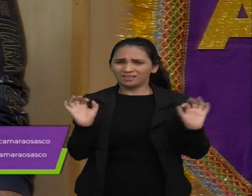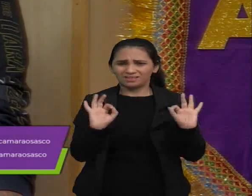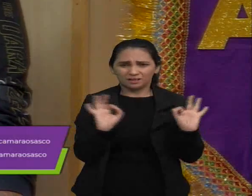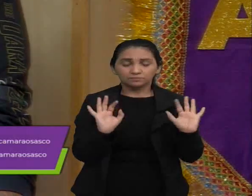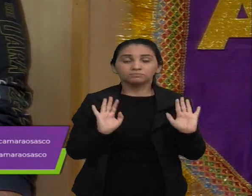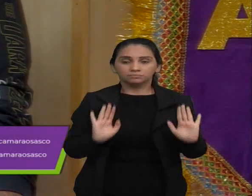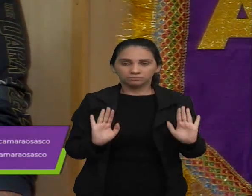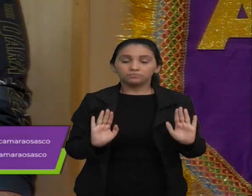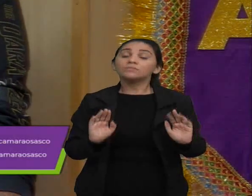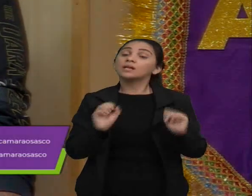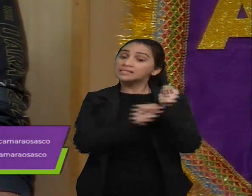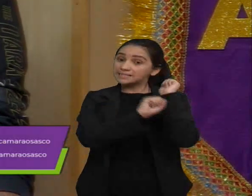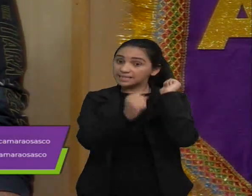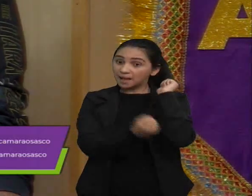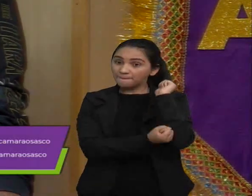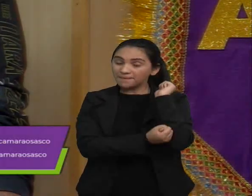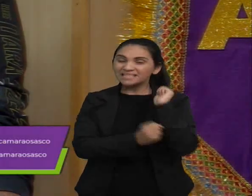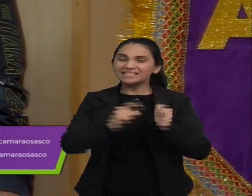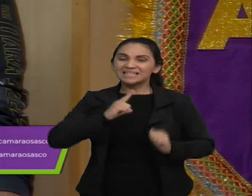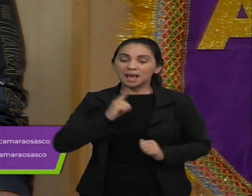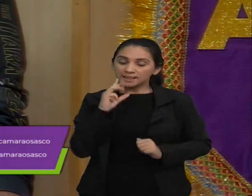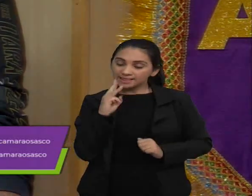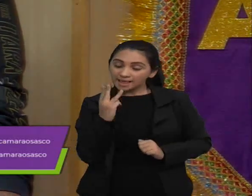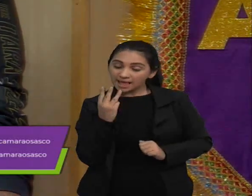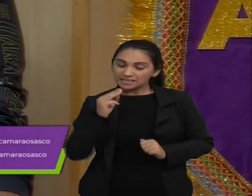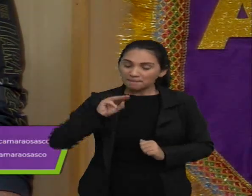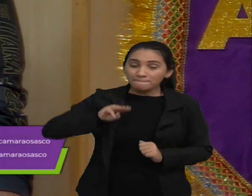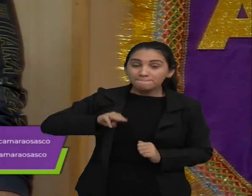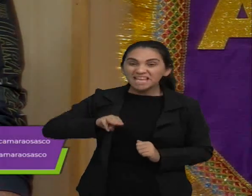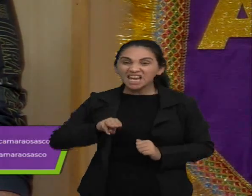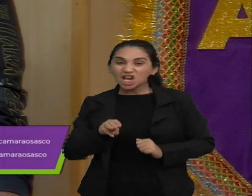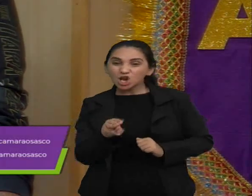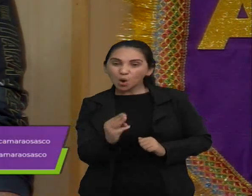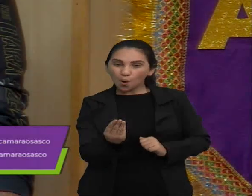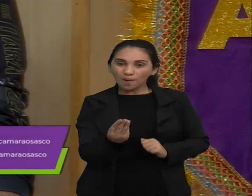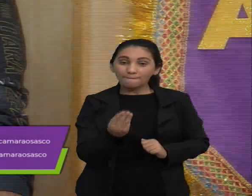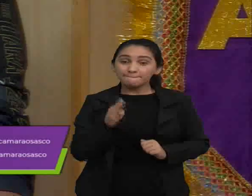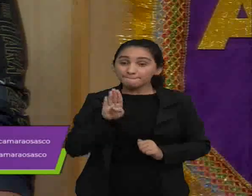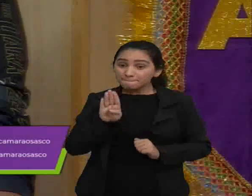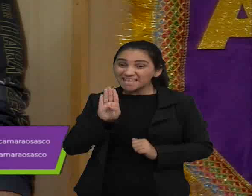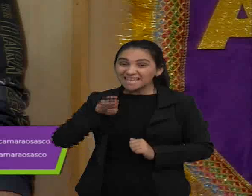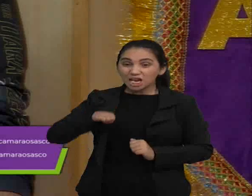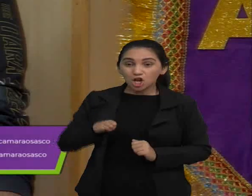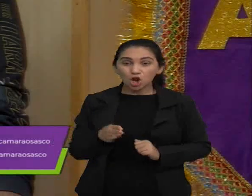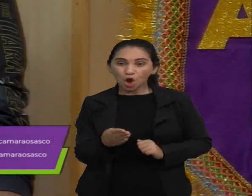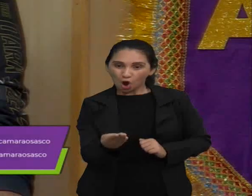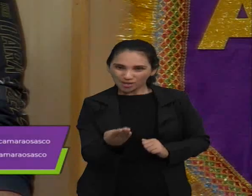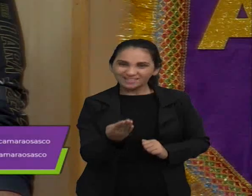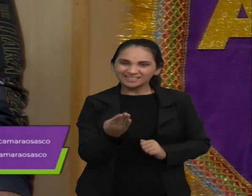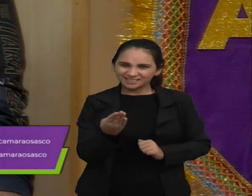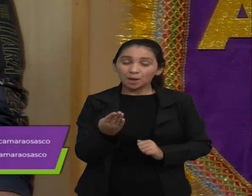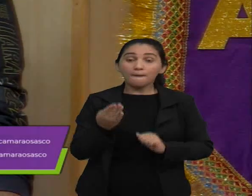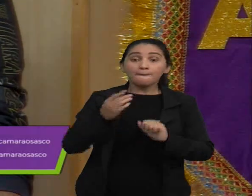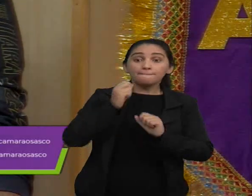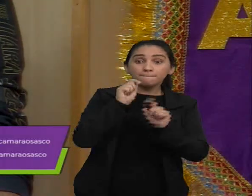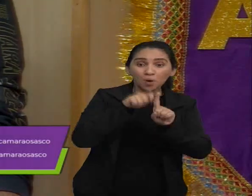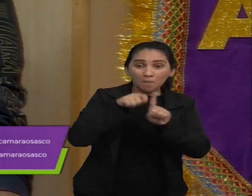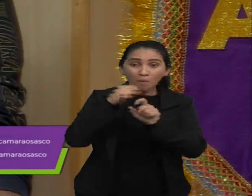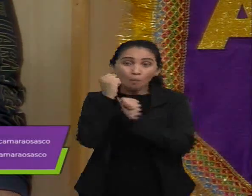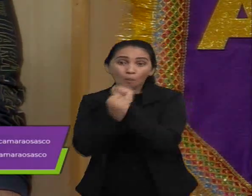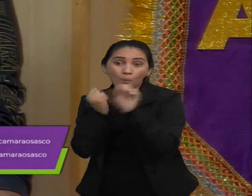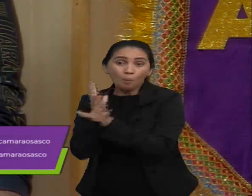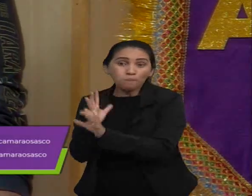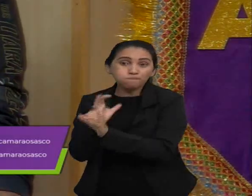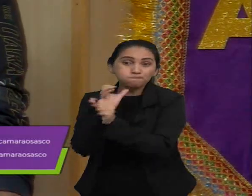A Sabésp, ela gera em torno de 3,5 de lucros por ano líquido, então, ou seja, qual que é a justificativa?